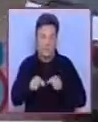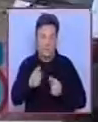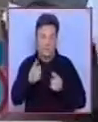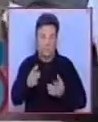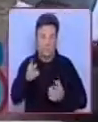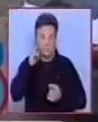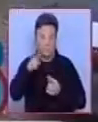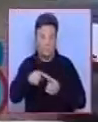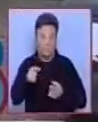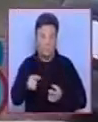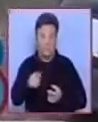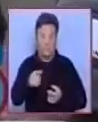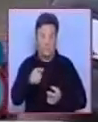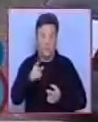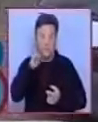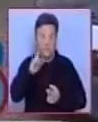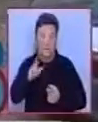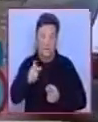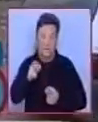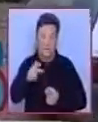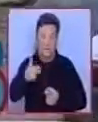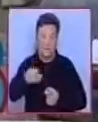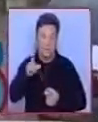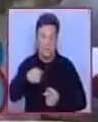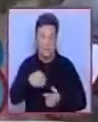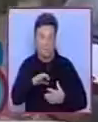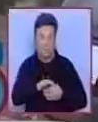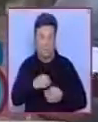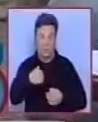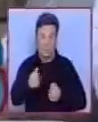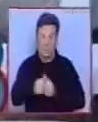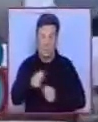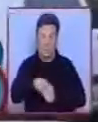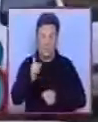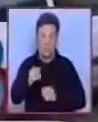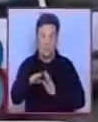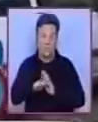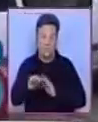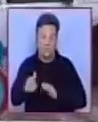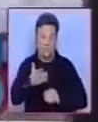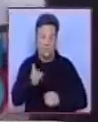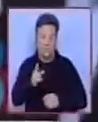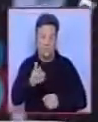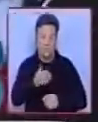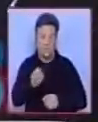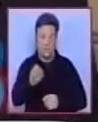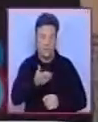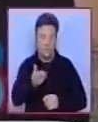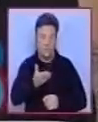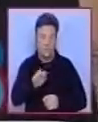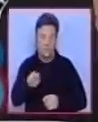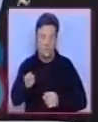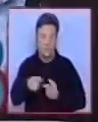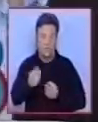grande missão, uma missão à qual a Rádio e Televisão de Portugal se associou. Comigo tenho o diretor de programas, Daniel Deusdado, uma